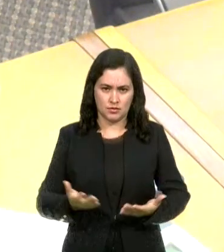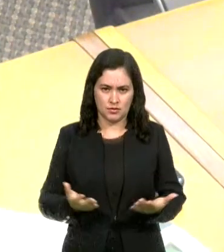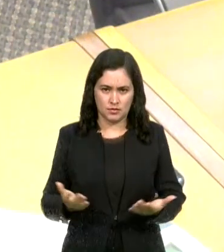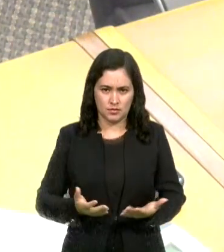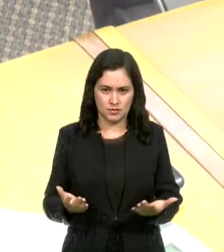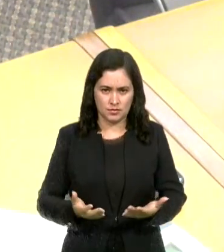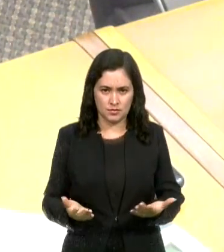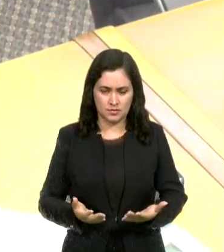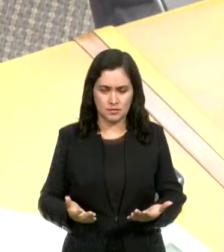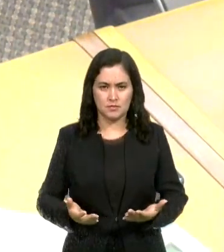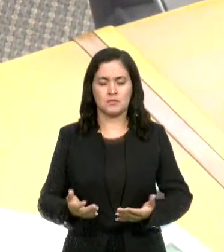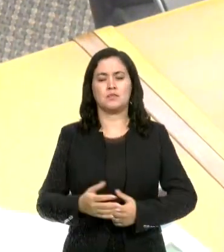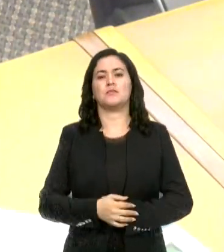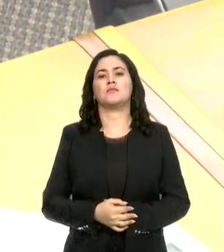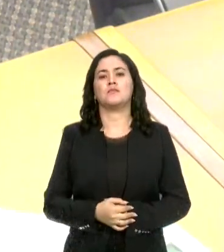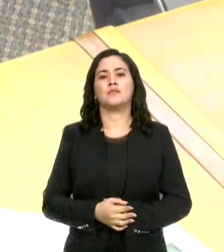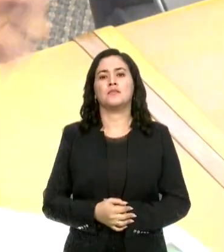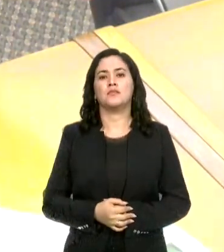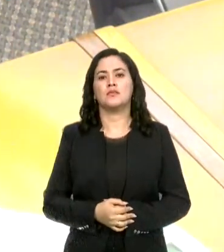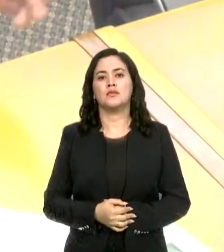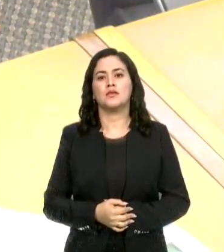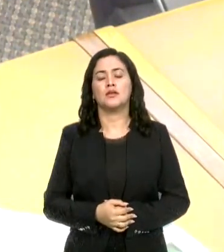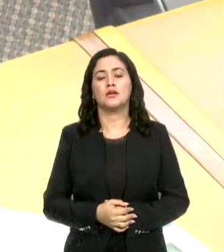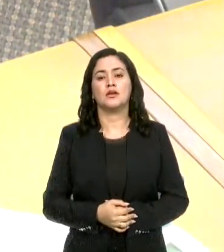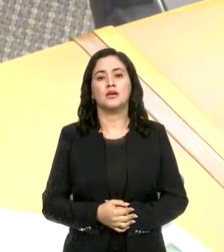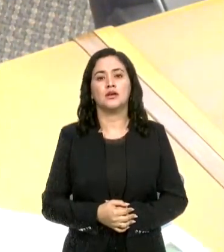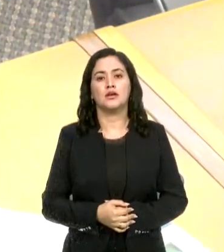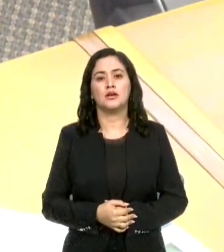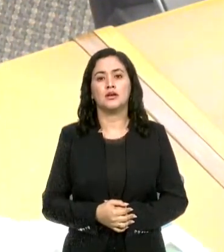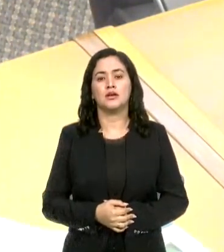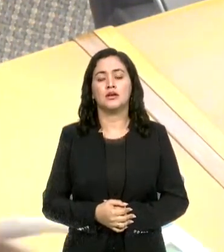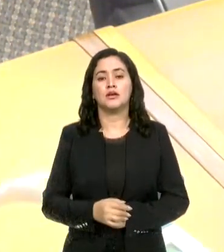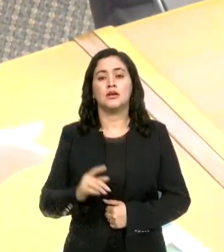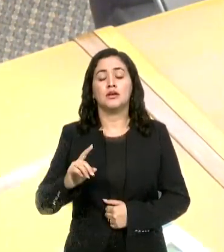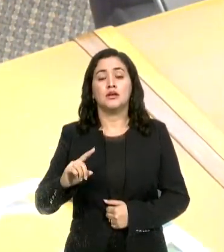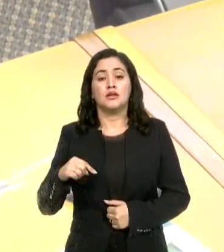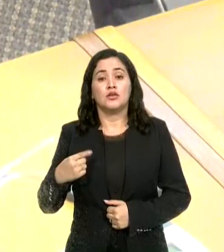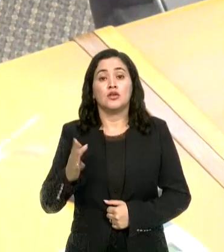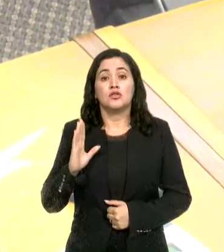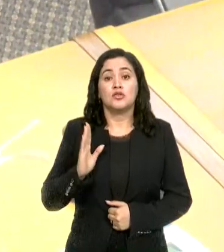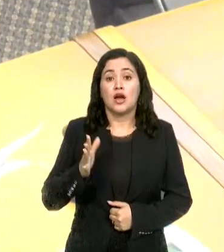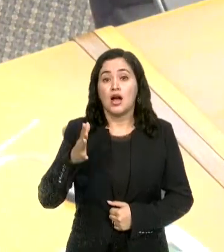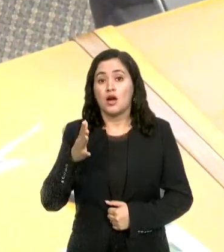o início dessa duplicação. Então, são várias ações que Vossa